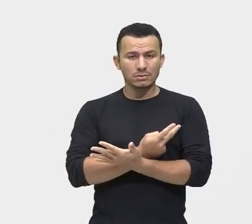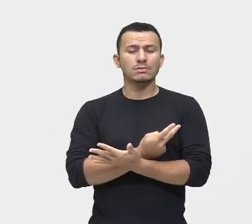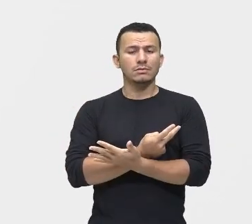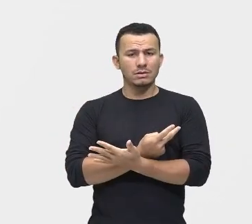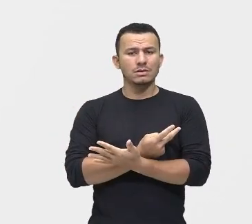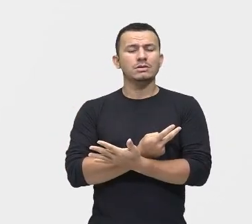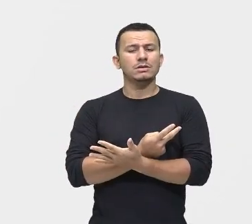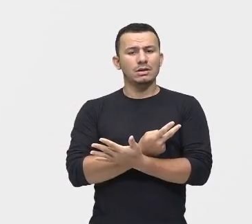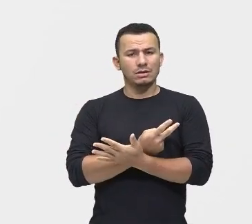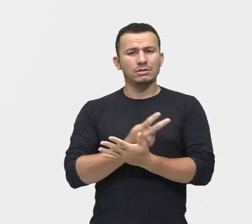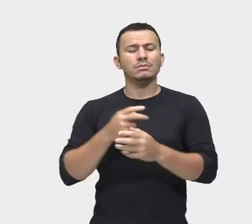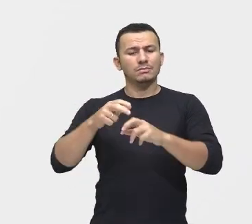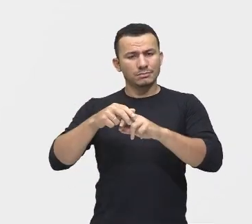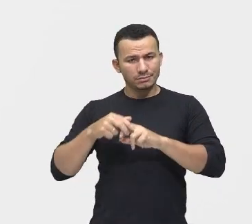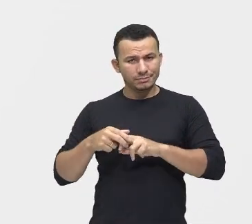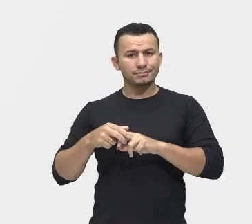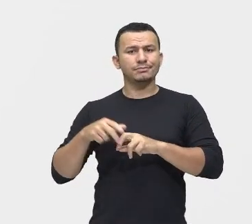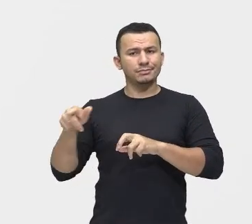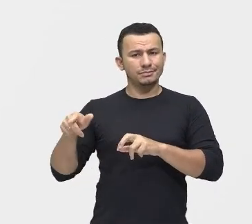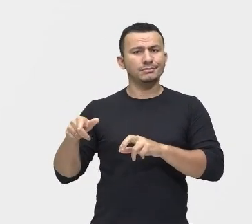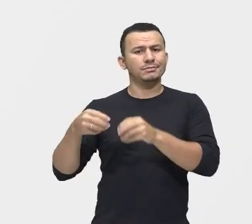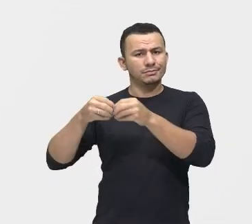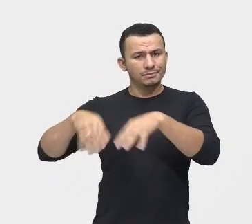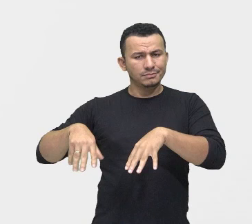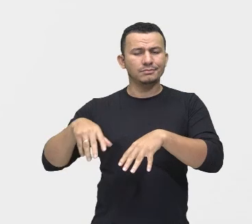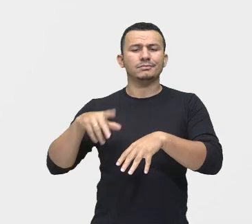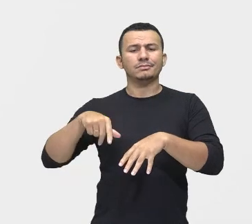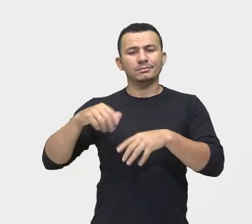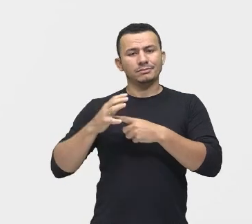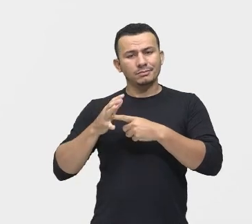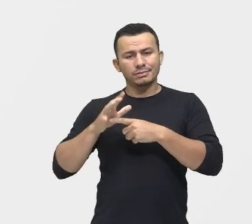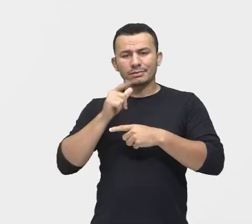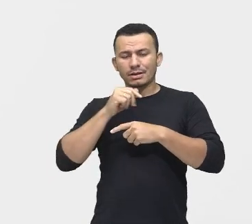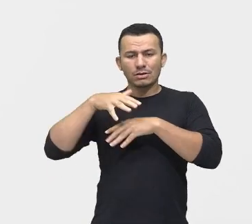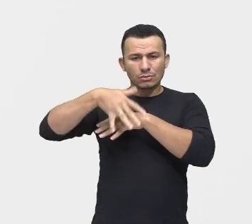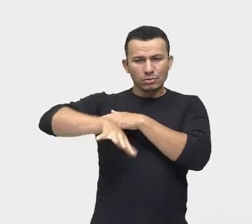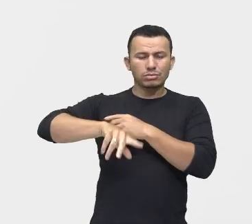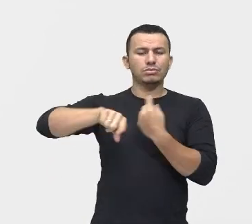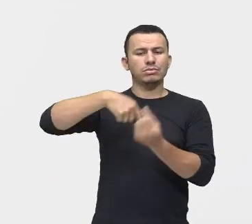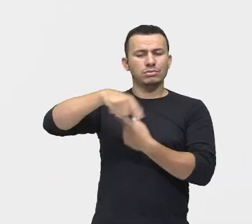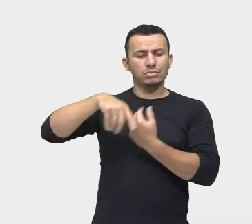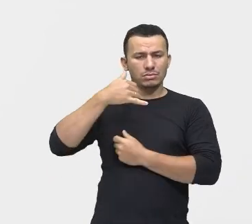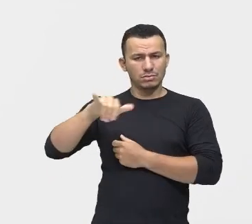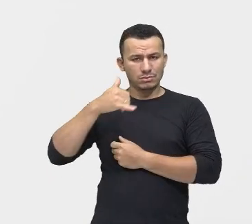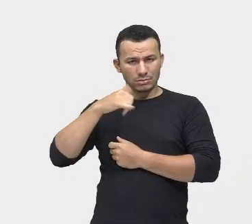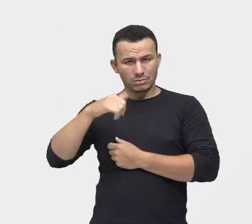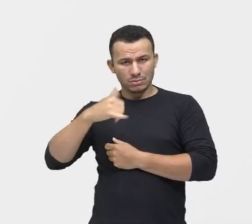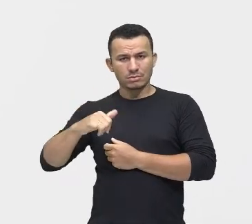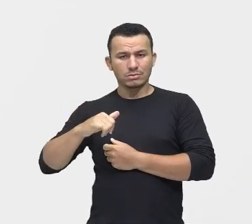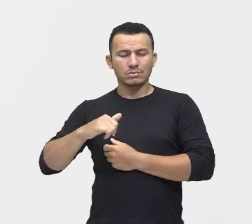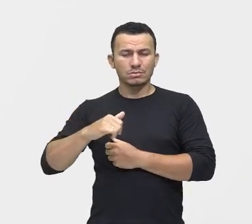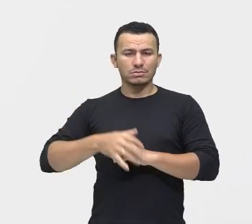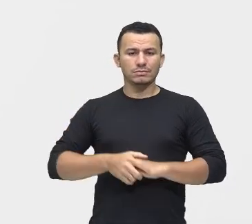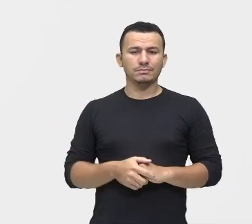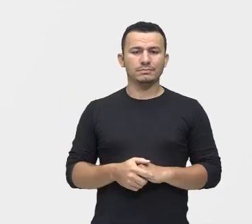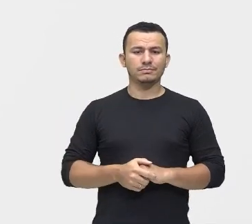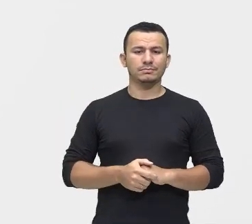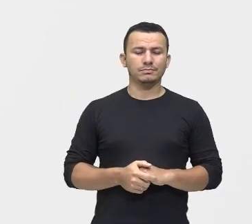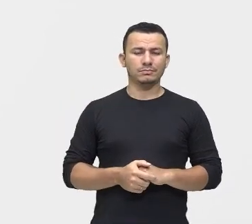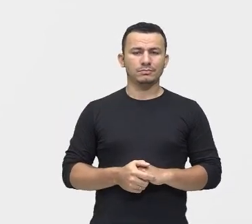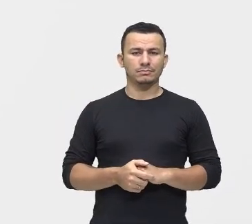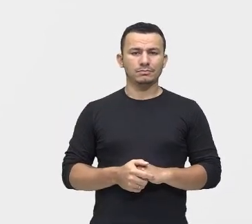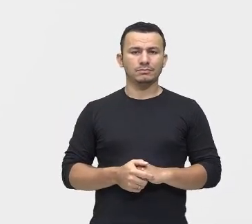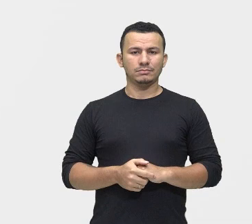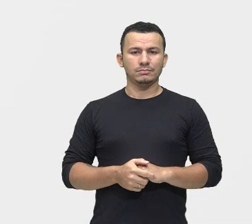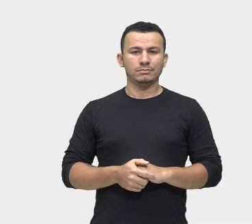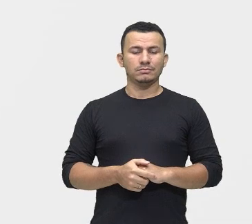vem atrás da usina hidrelétrica, da produção de energia elétrica, além de para gerar a